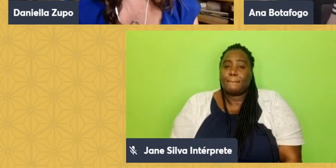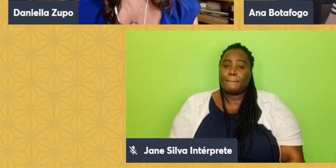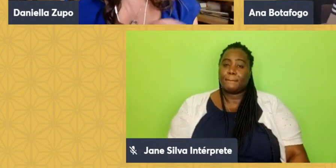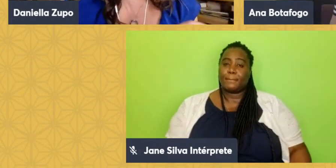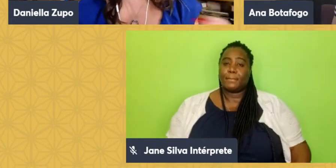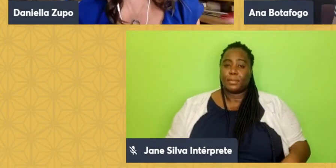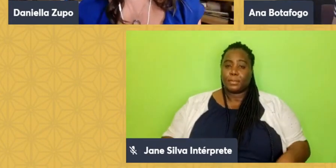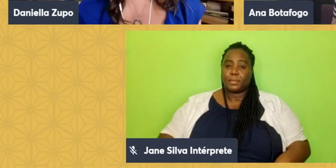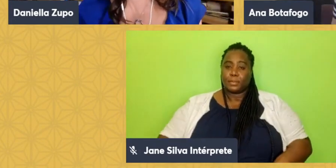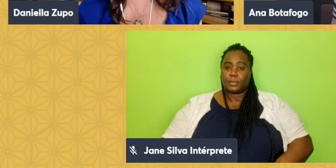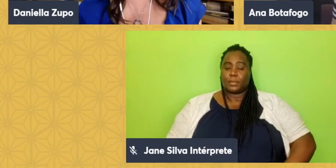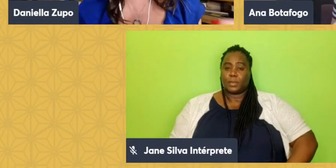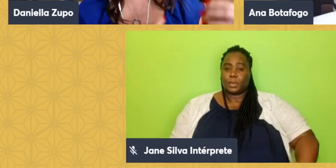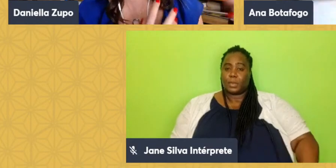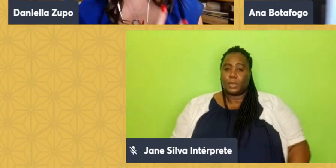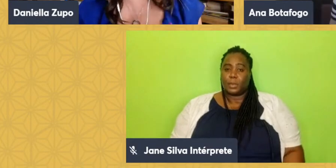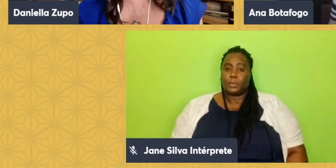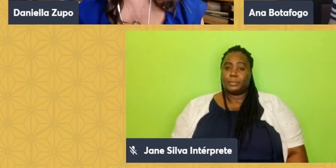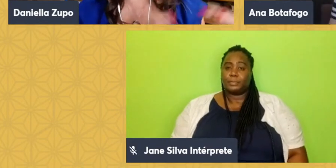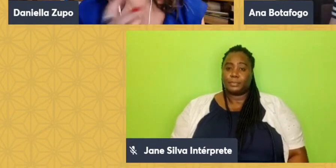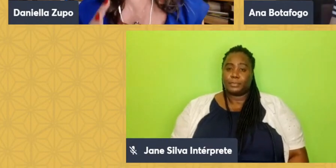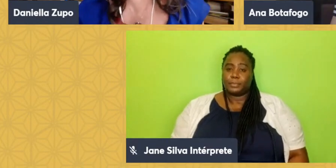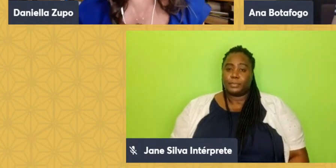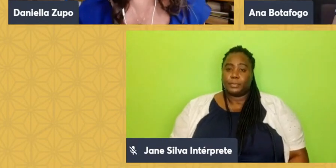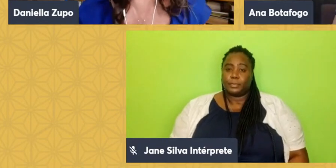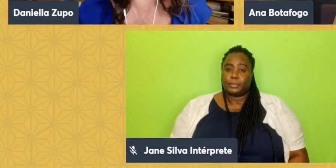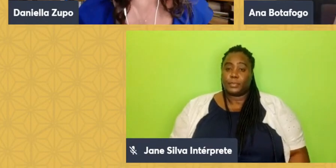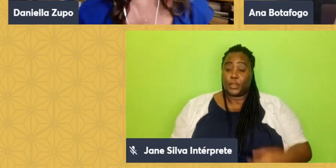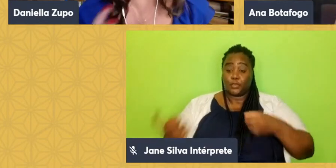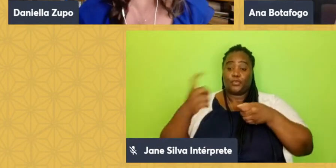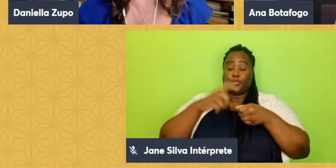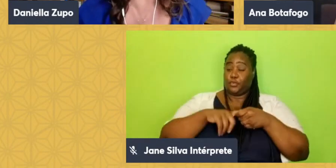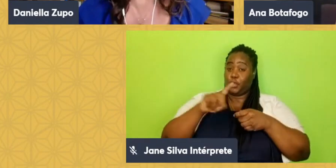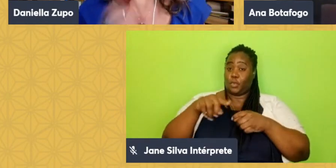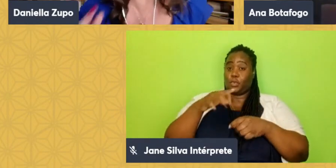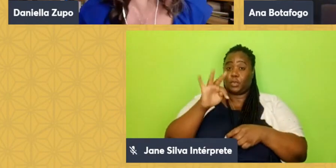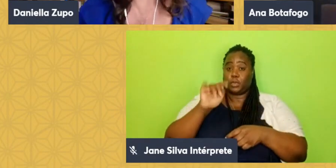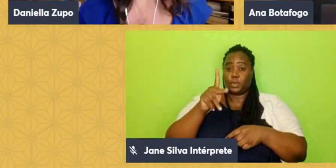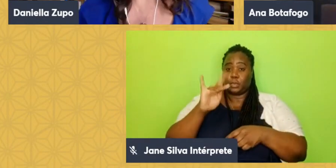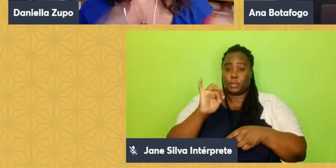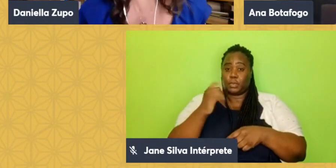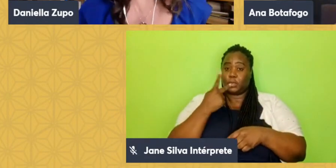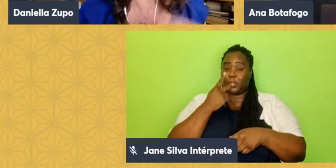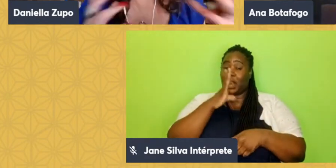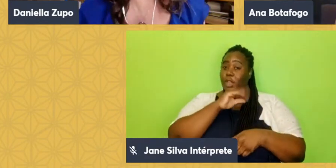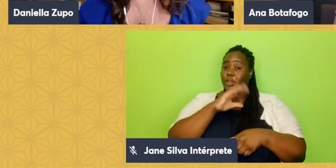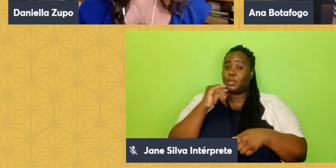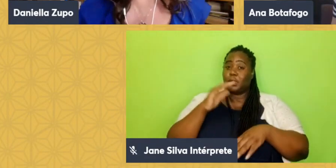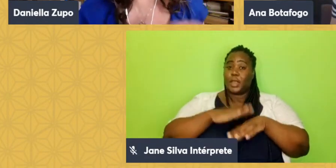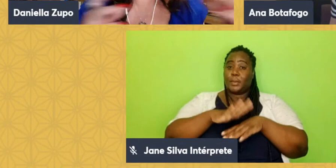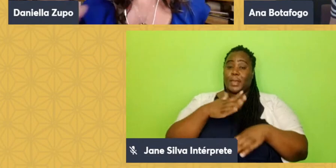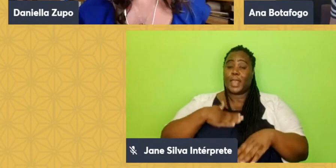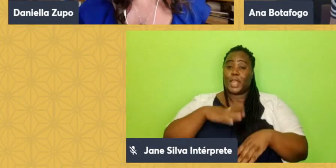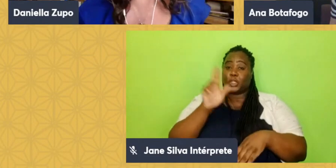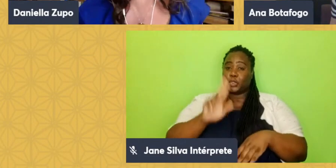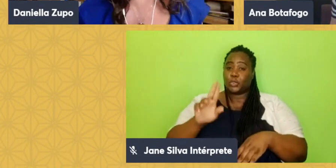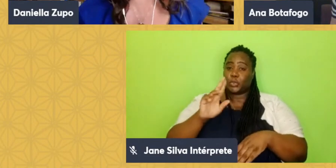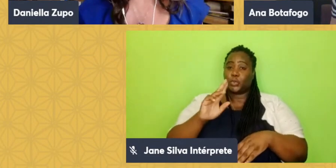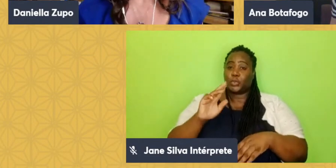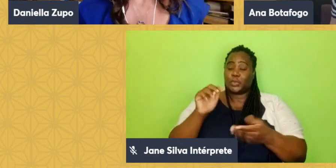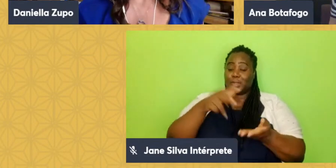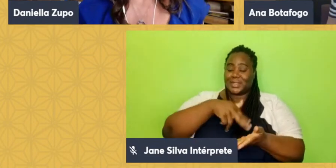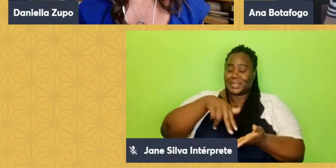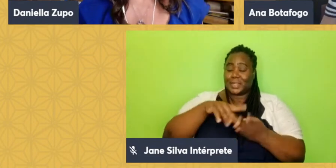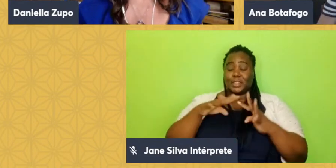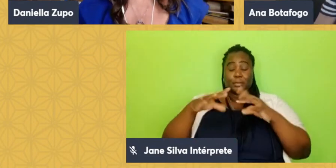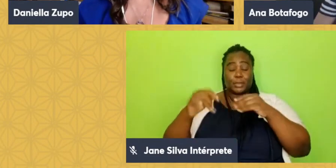história do Tik Tok em relação aos adolescentes naqueles que são os que mais curtem e dançam embora seja como você diz para todos os